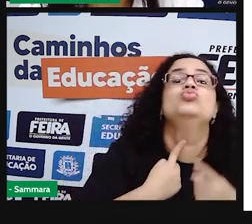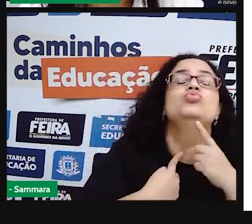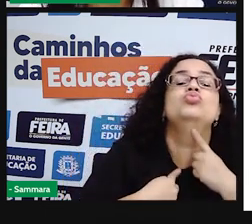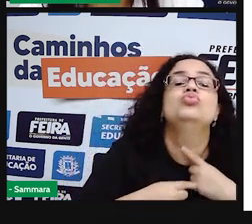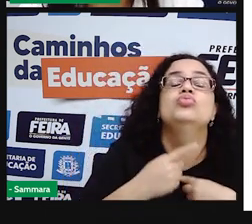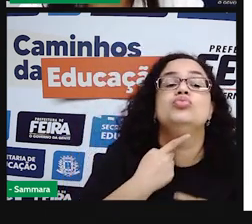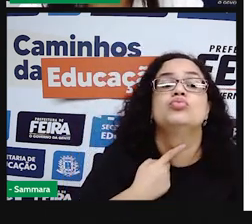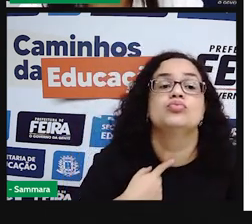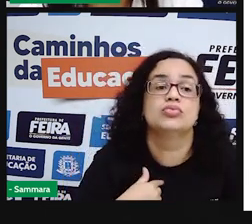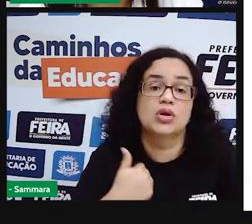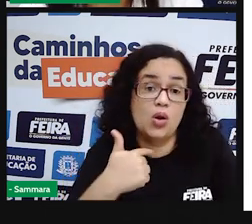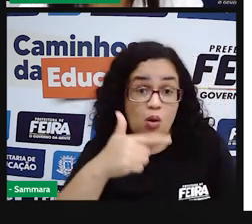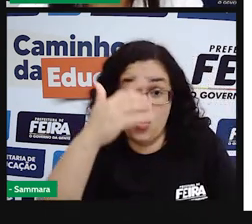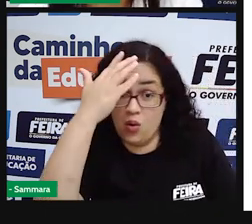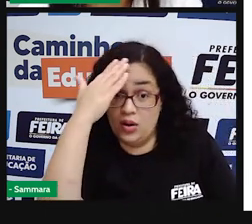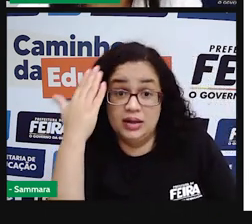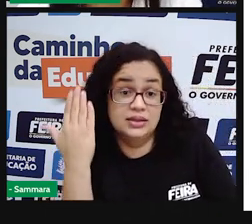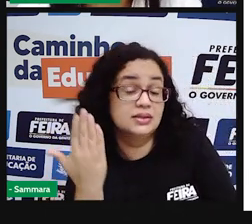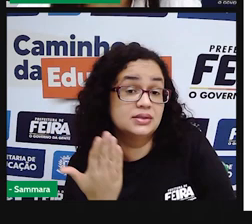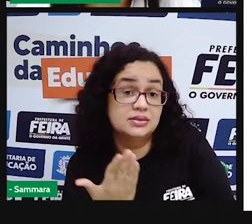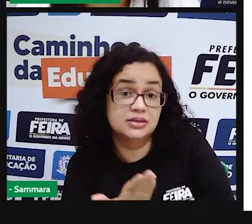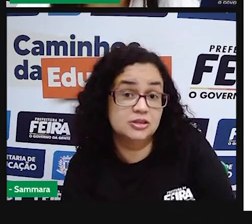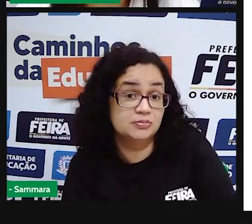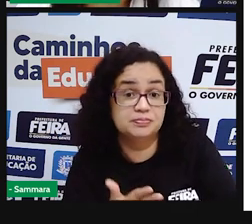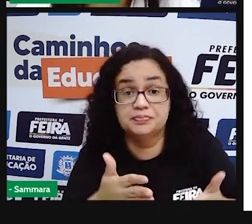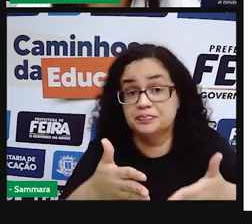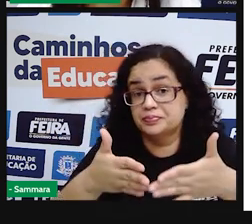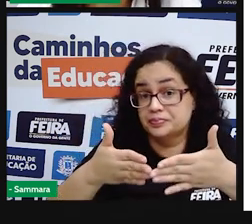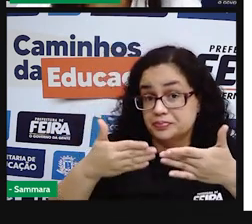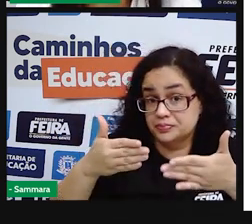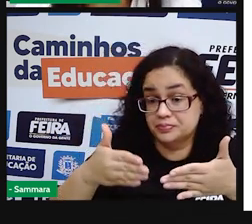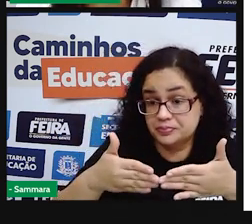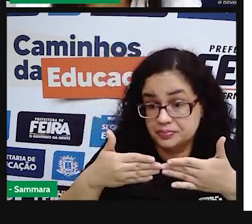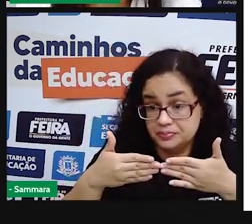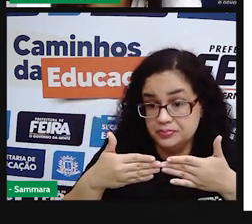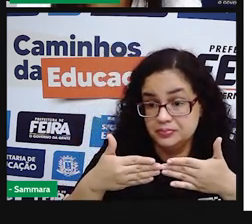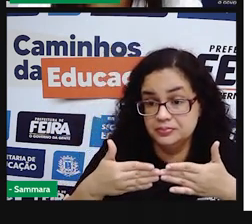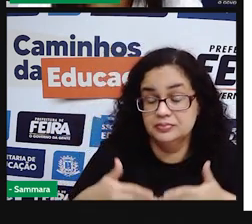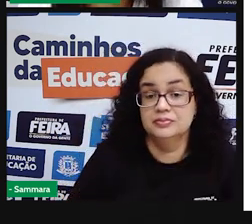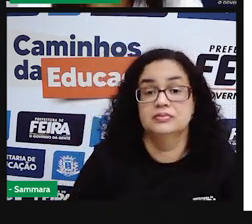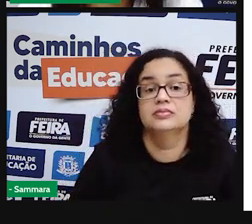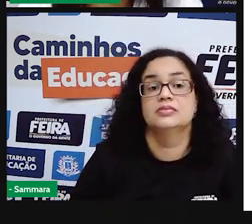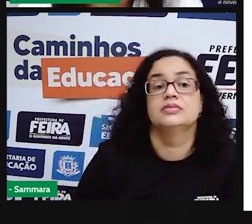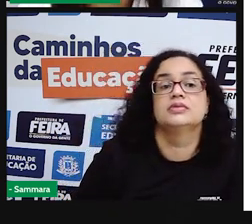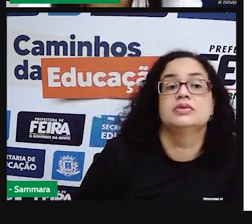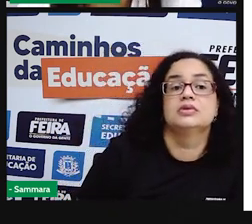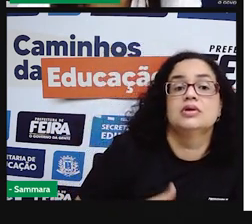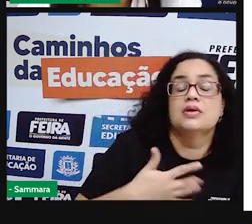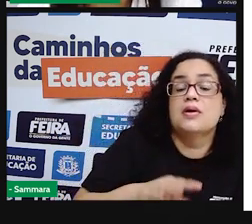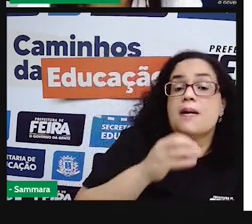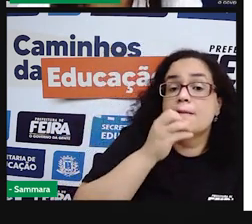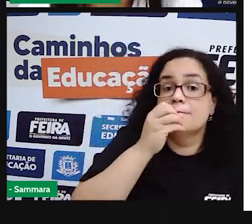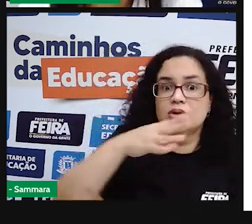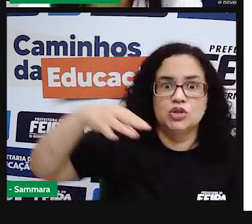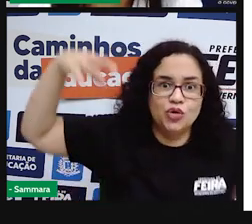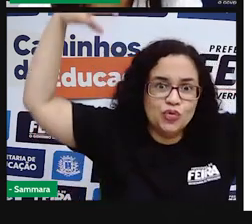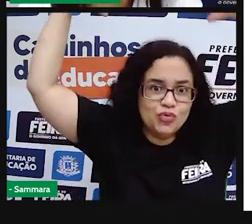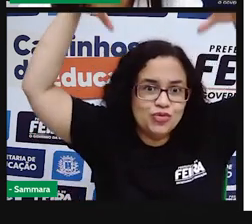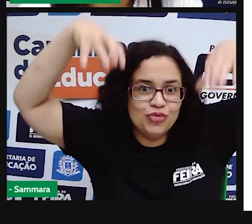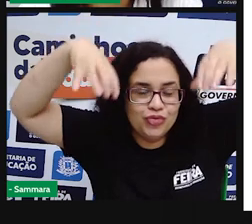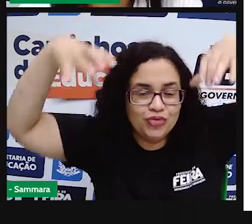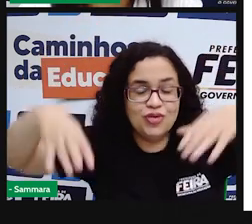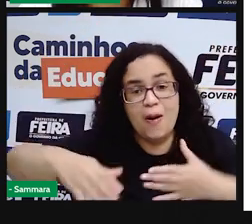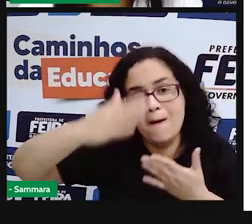ou agradecendo pedidos satisfeitos. Oba, tá chovendo! Obrigado,